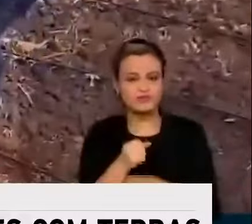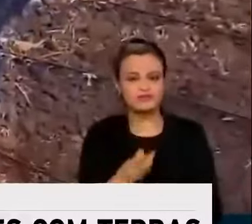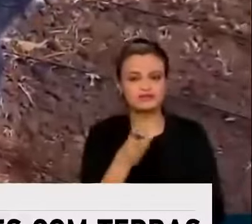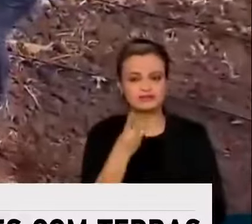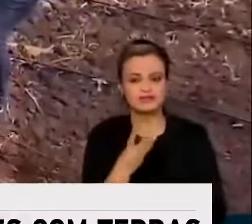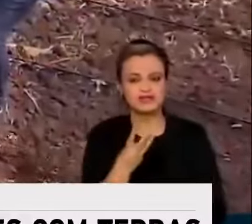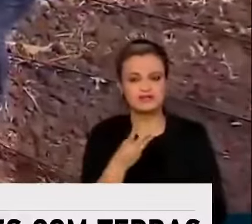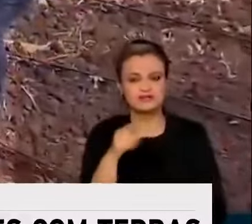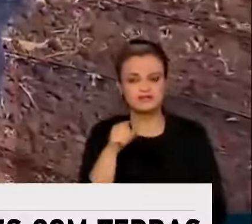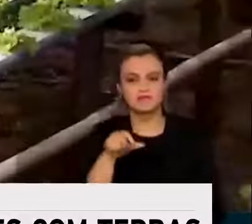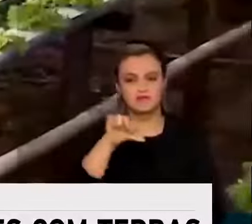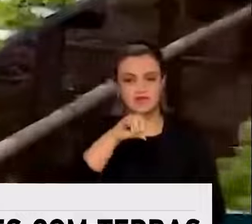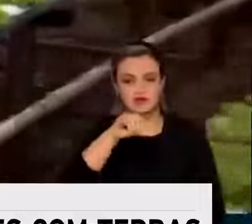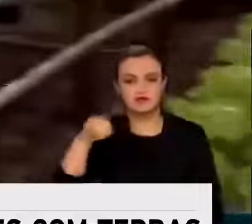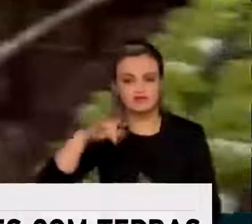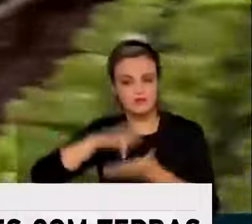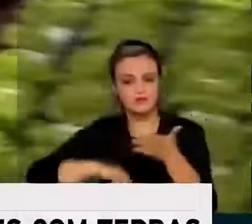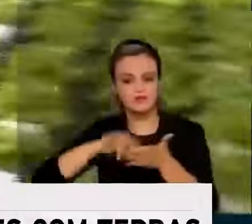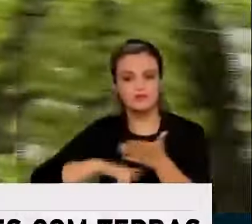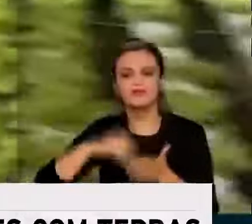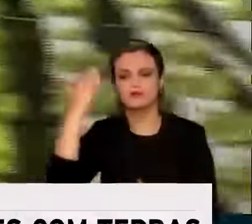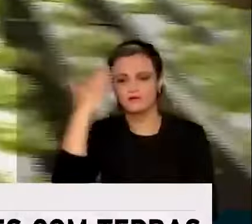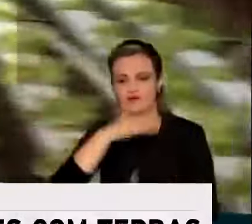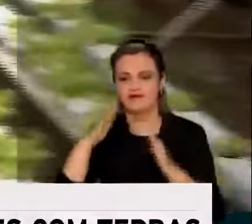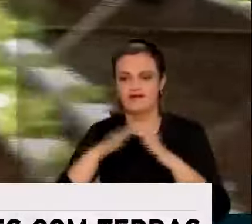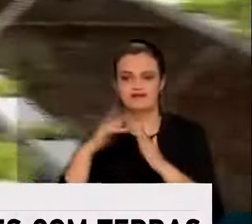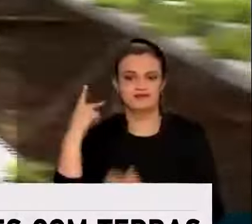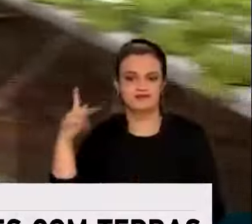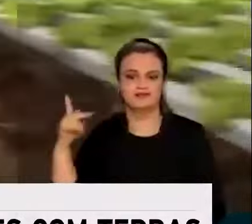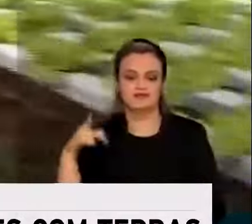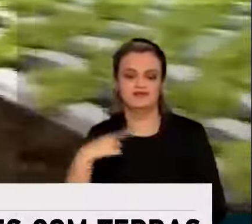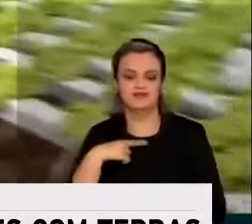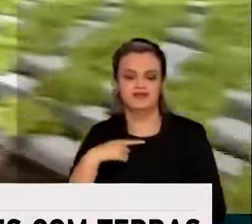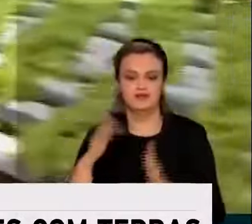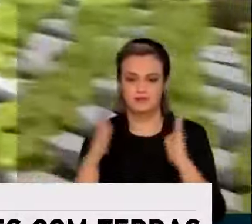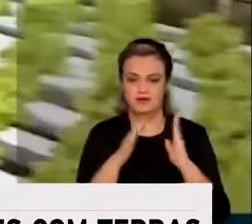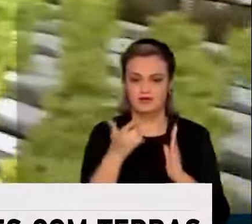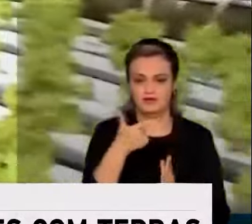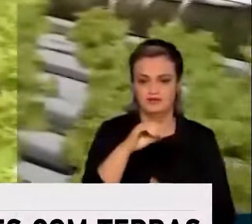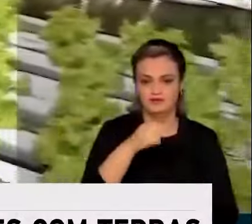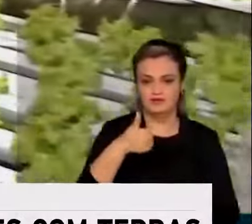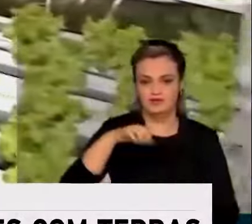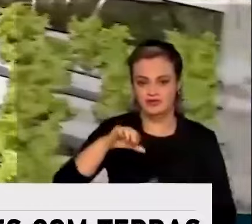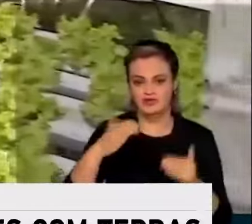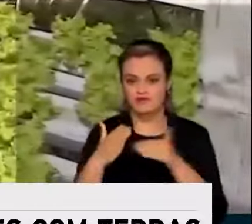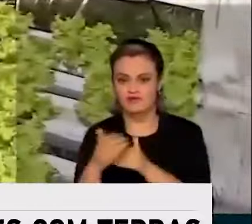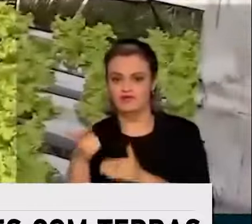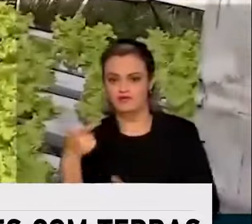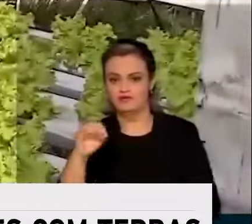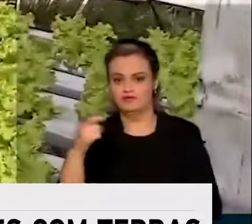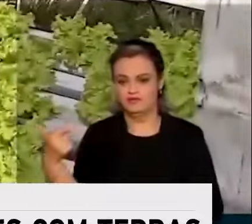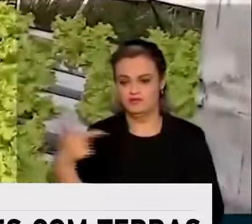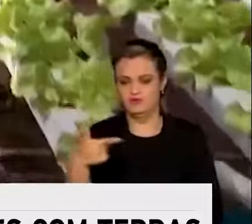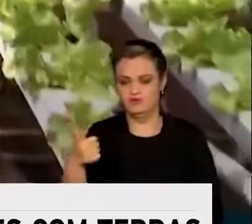de dotações constantes da lei orçamentária vigente. Este mapa, de acordo com o material